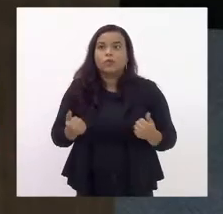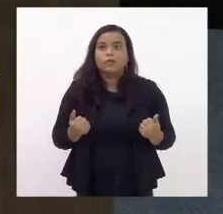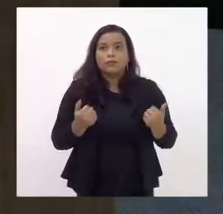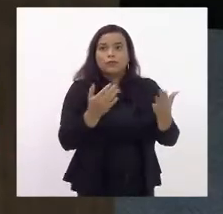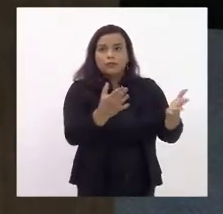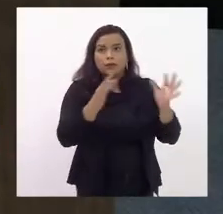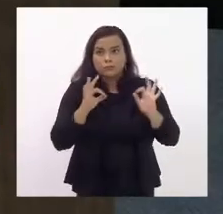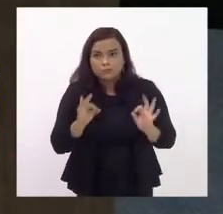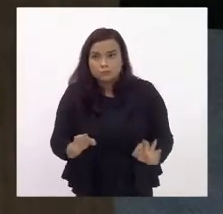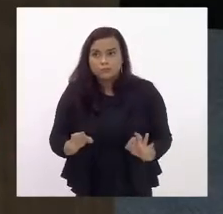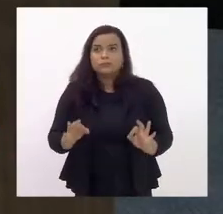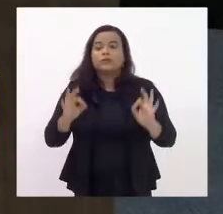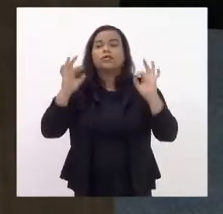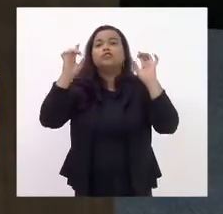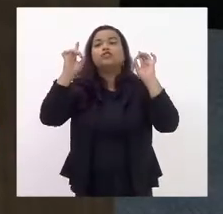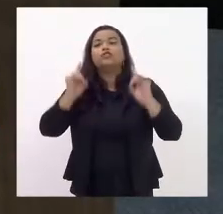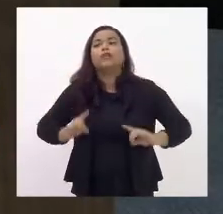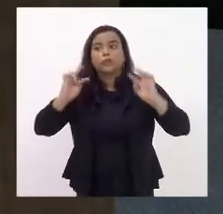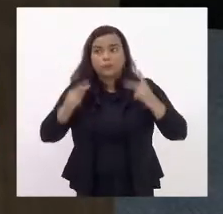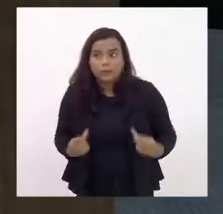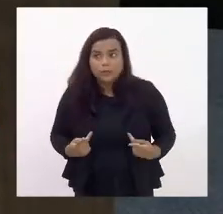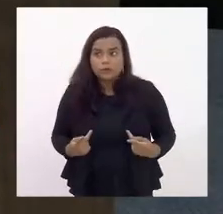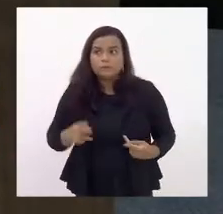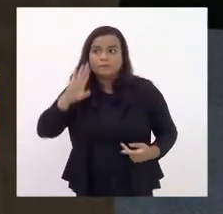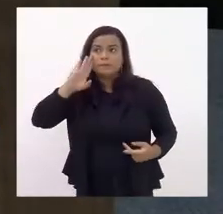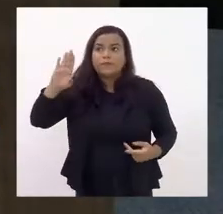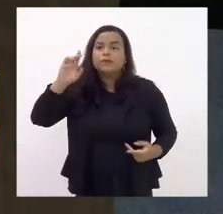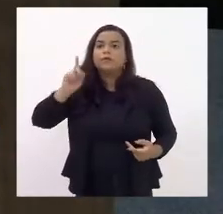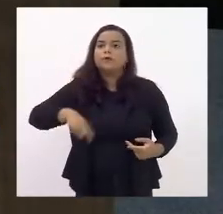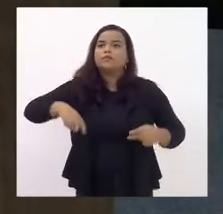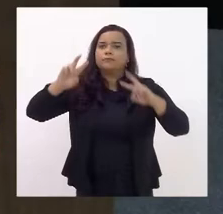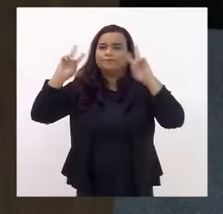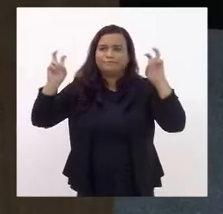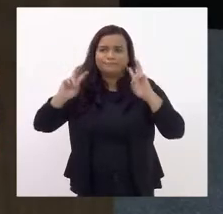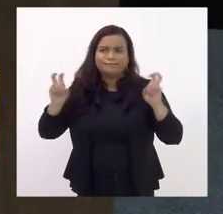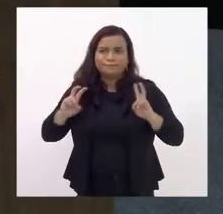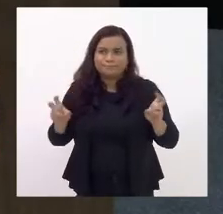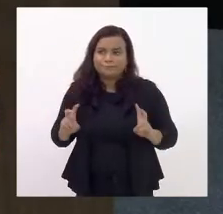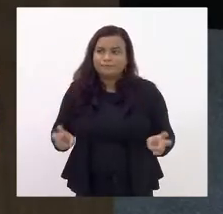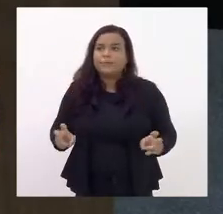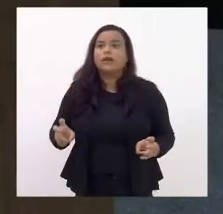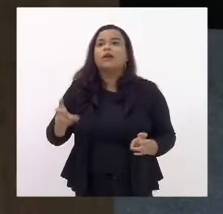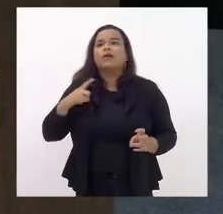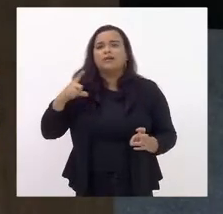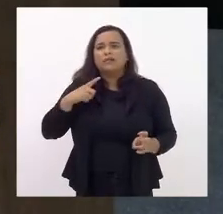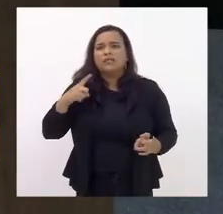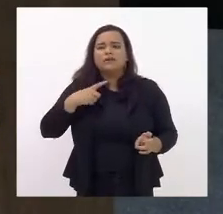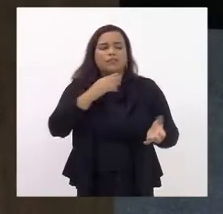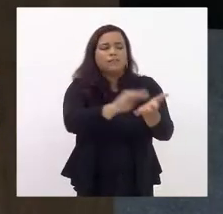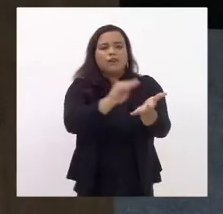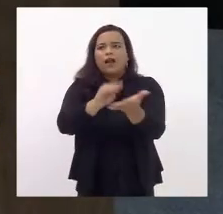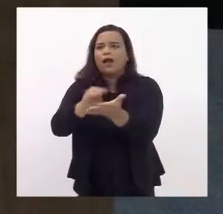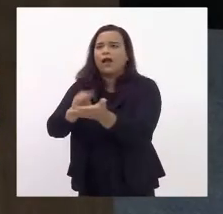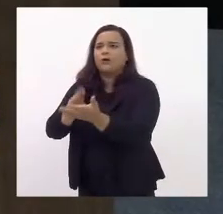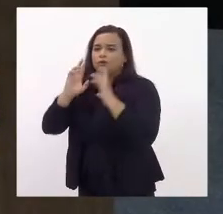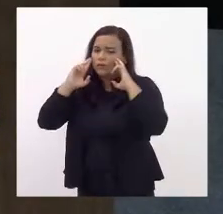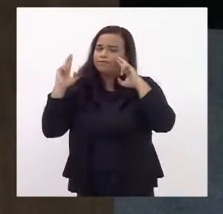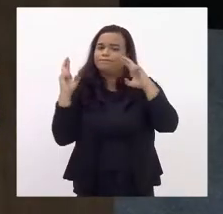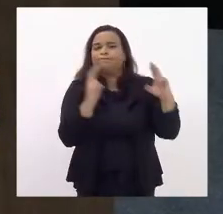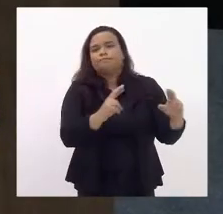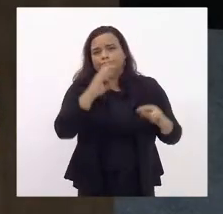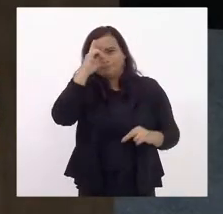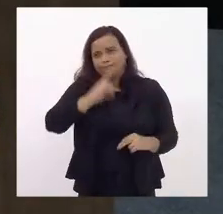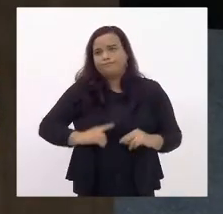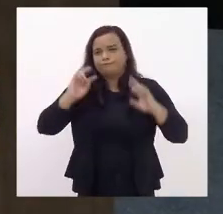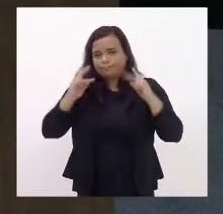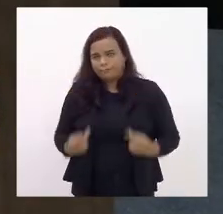garantia dos direitos humanos. Há, sobretudo, diversas questões de violação de direitos humanos. Nosso Estado, hoje,